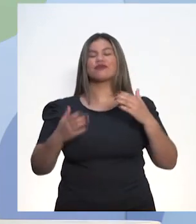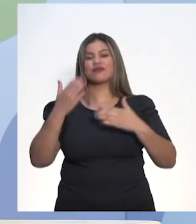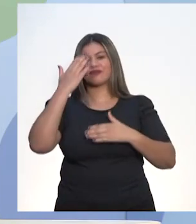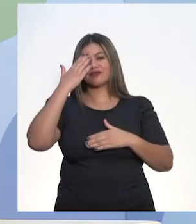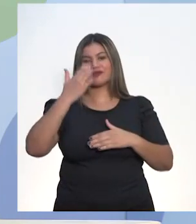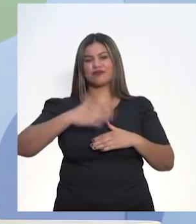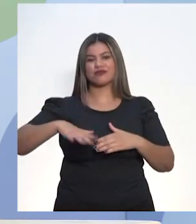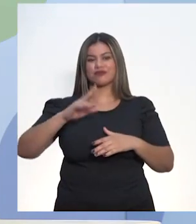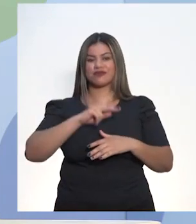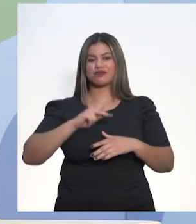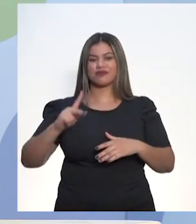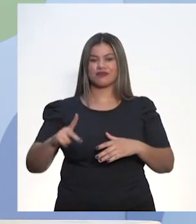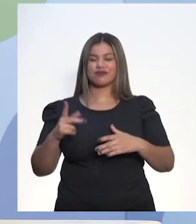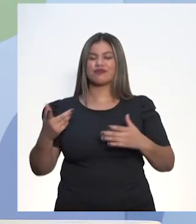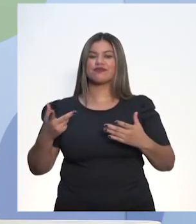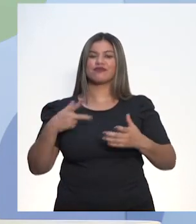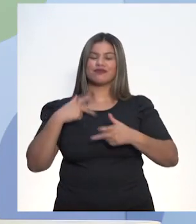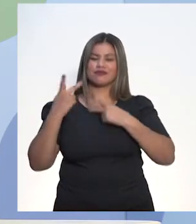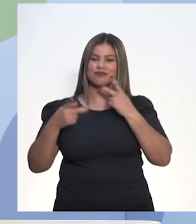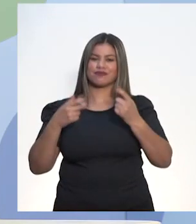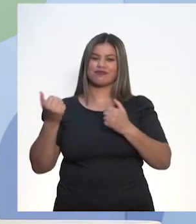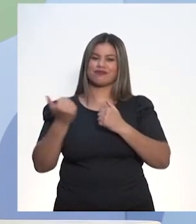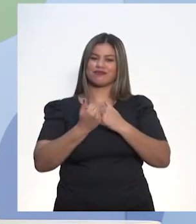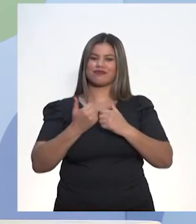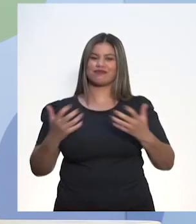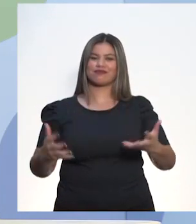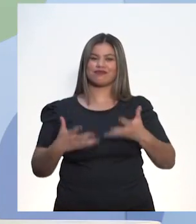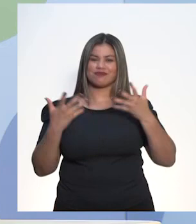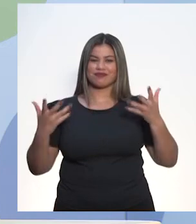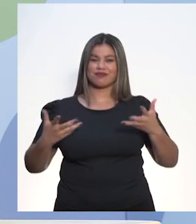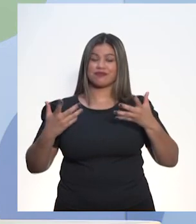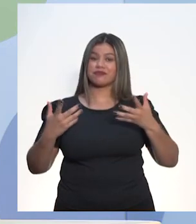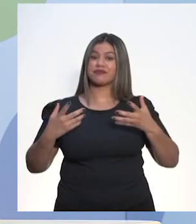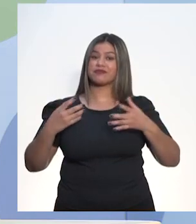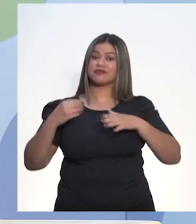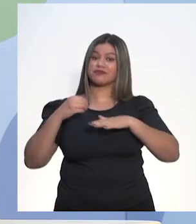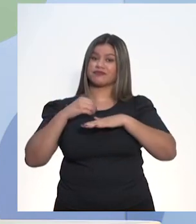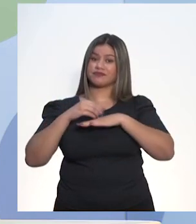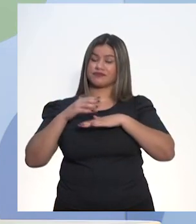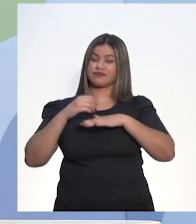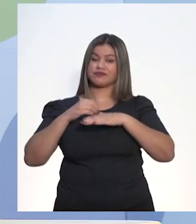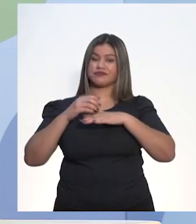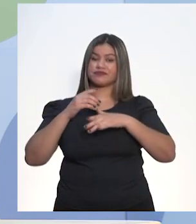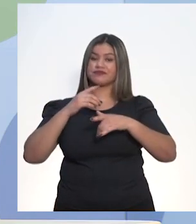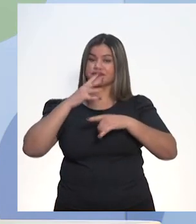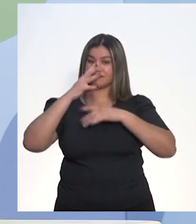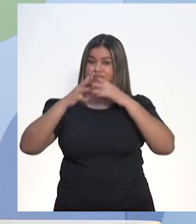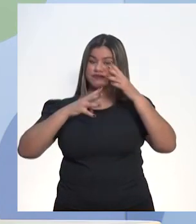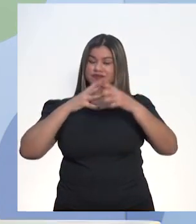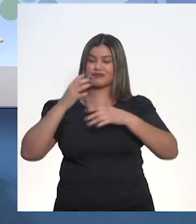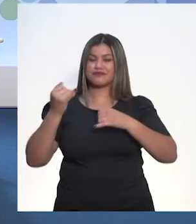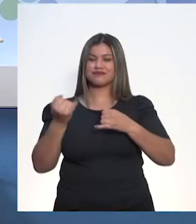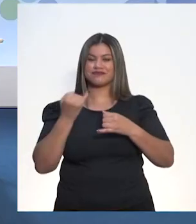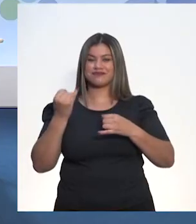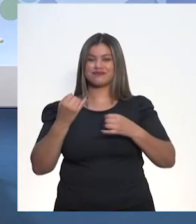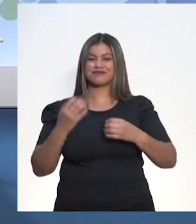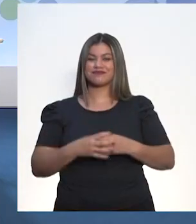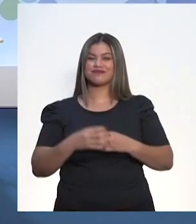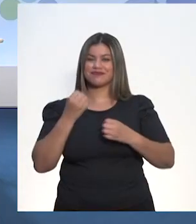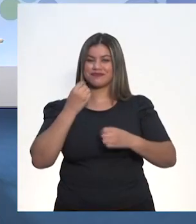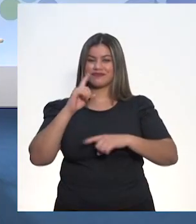com a gente. Aquelas palavras de apoio, né, de incentivo, aquelas críticas coerentes sempre são bem-vindas também. Muito obrigado, até a próxima.